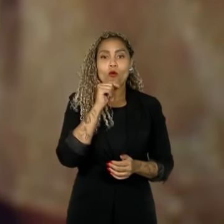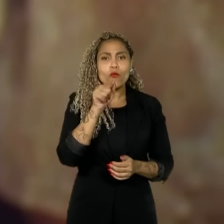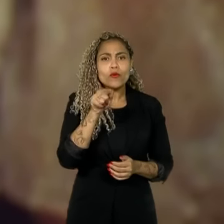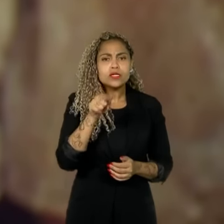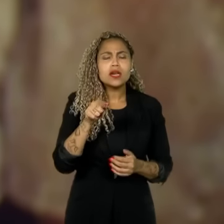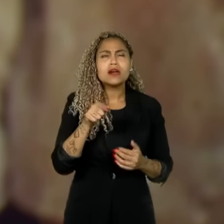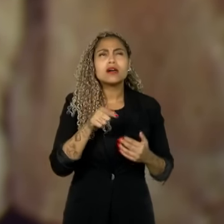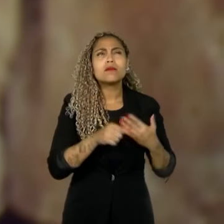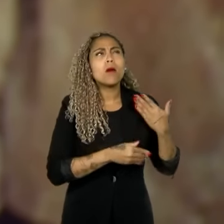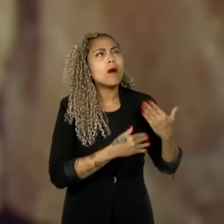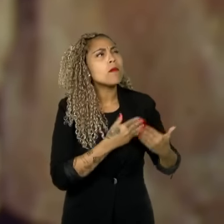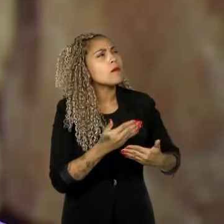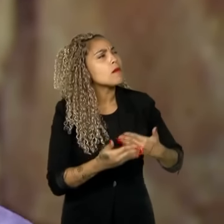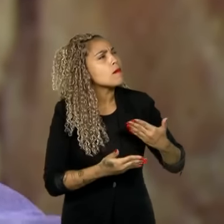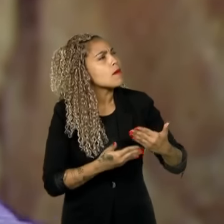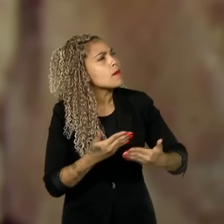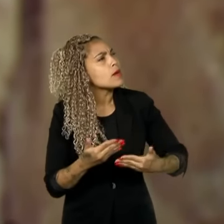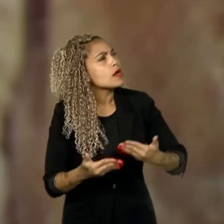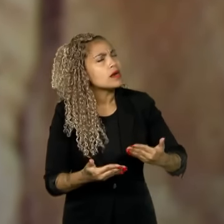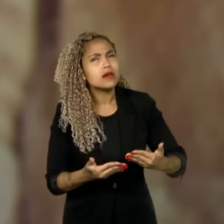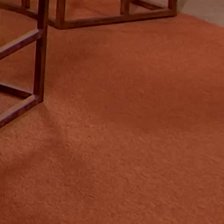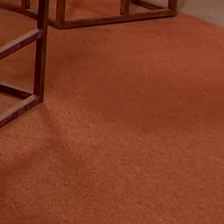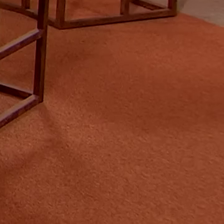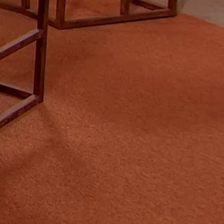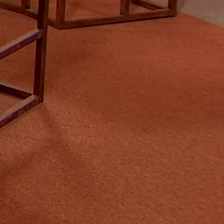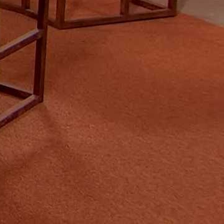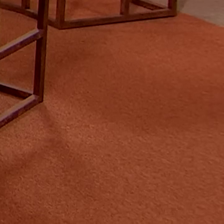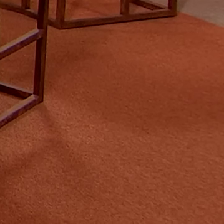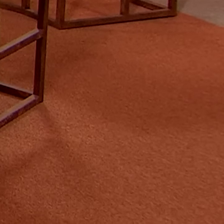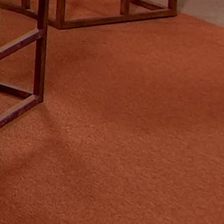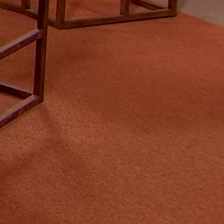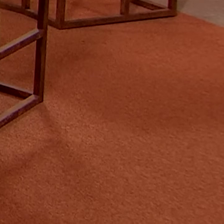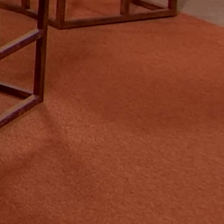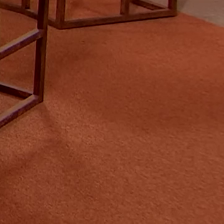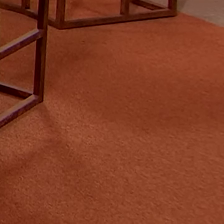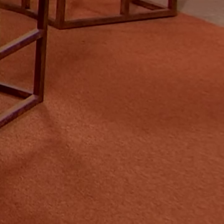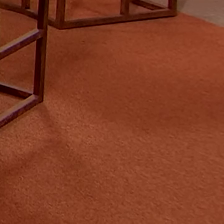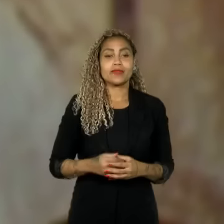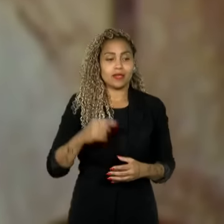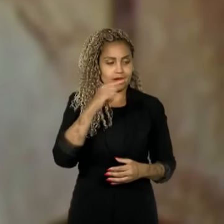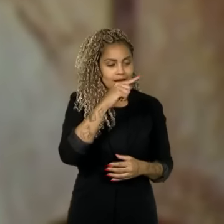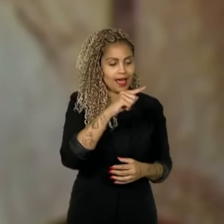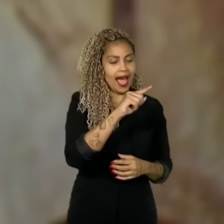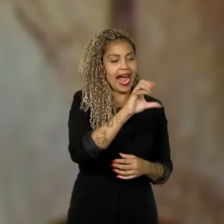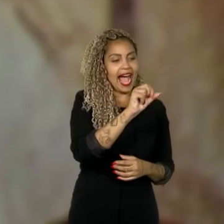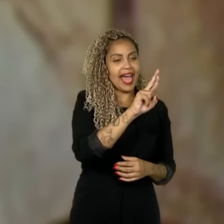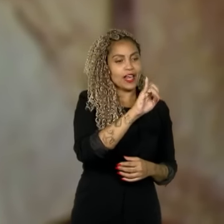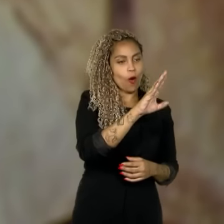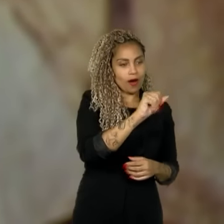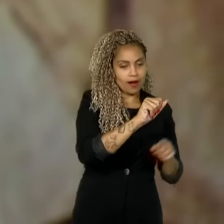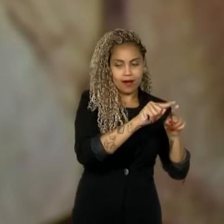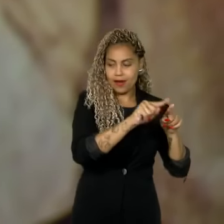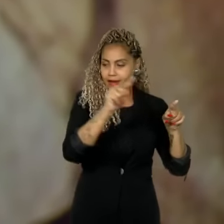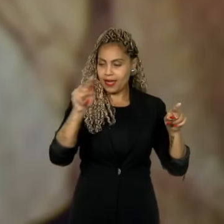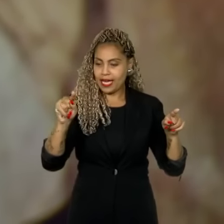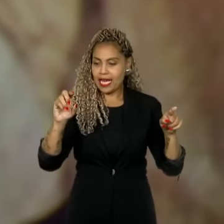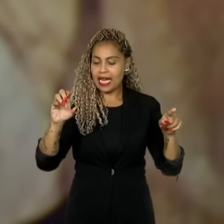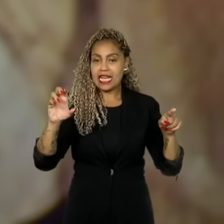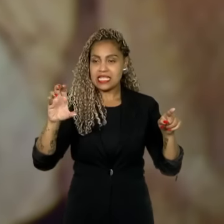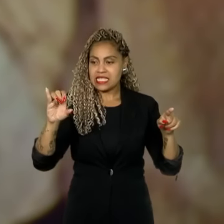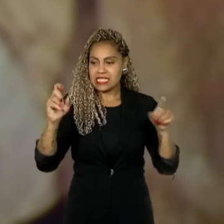você vê que tudo foi montado e só podia ser daquela maneira. Entre a Largo da Carioca e a Cinelândia, tinha a 13 de